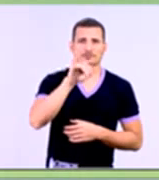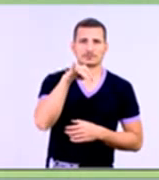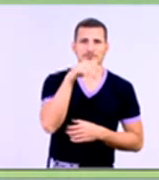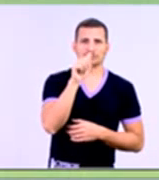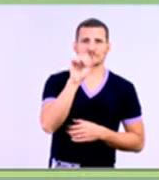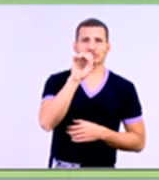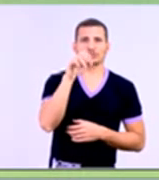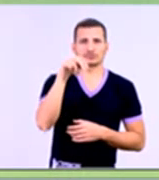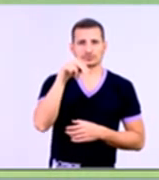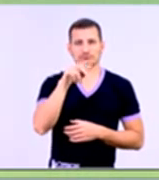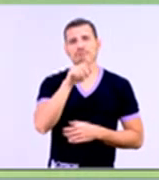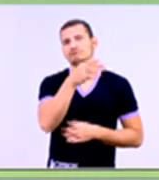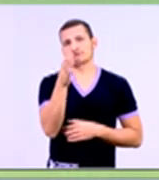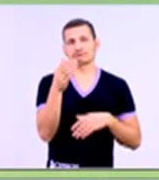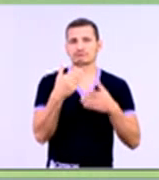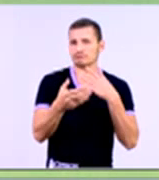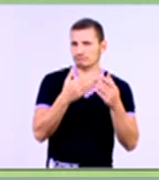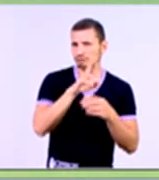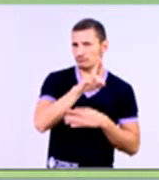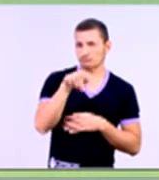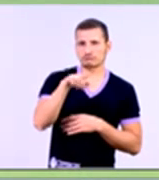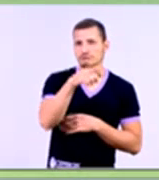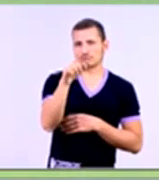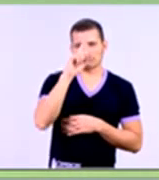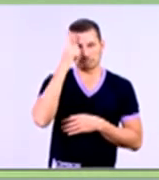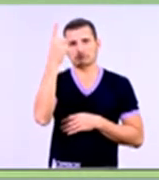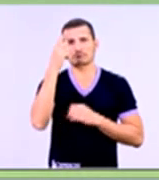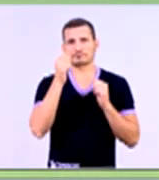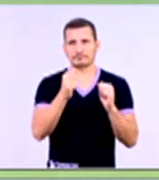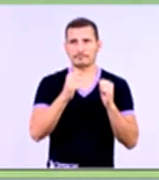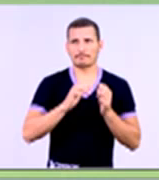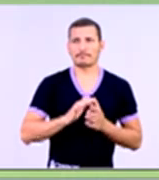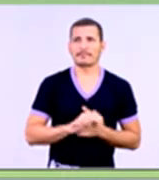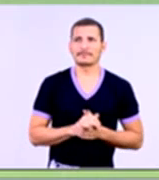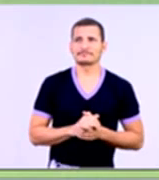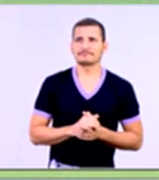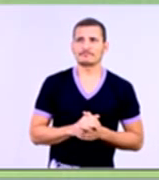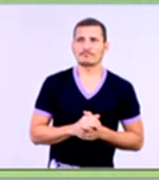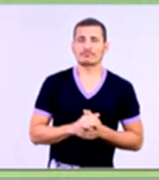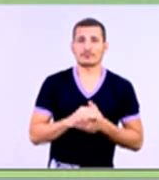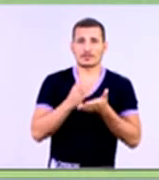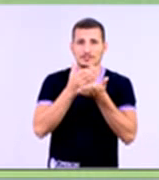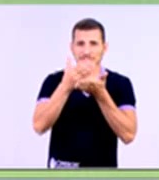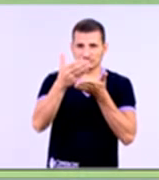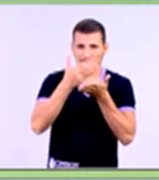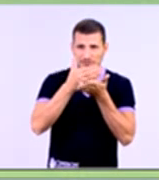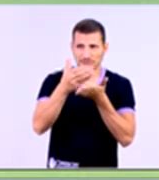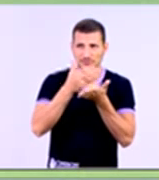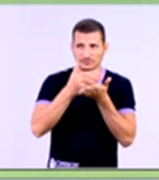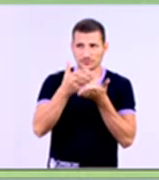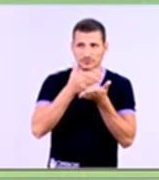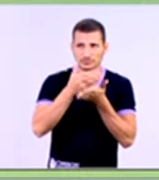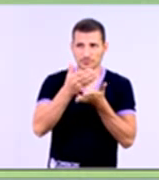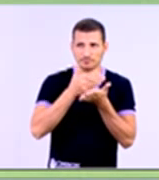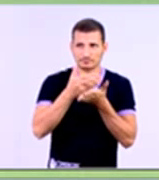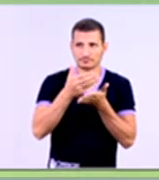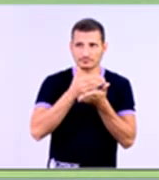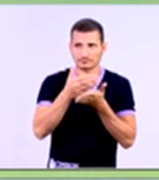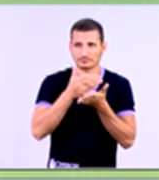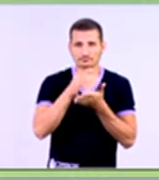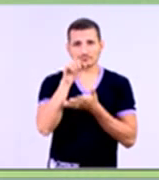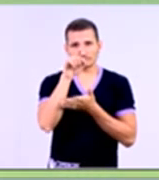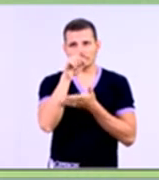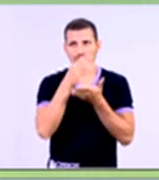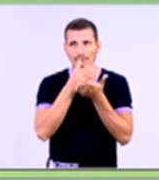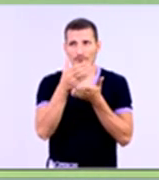podem chamá-la do que quiserem. Aqui, nós temos um início do JSON, propriamente dito. Aqui ele